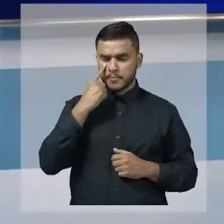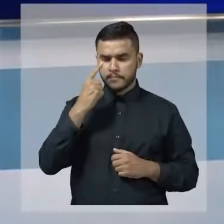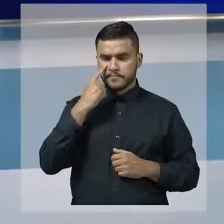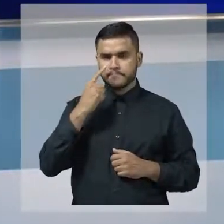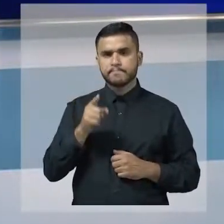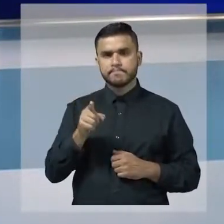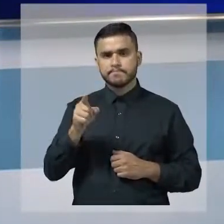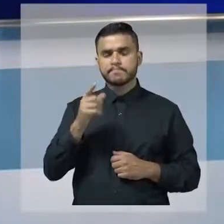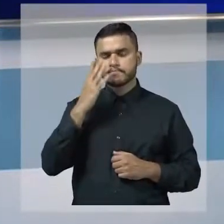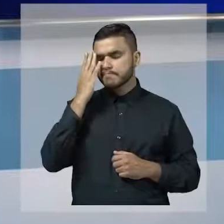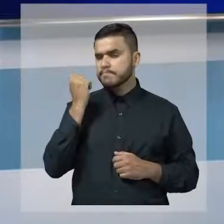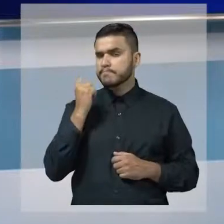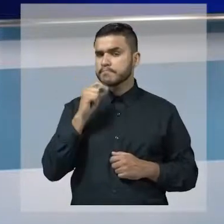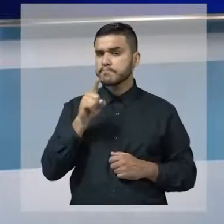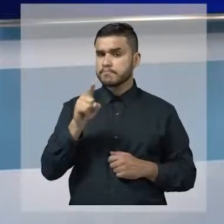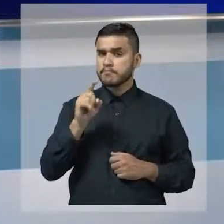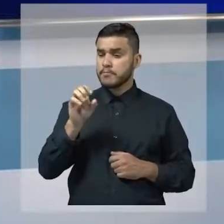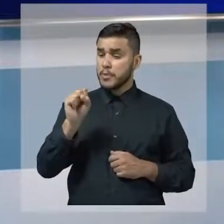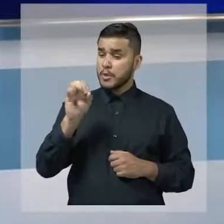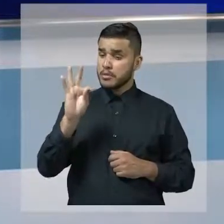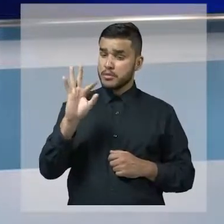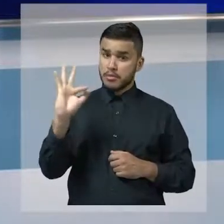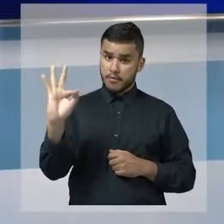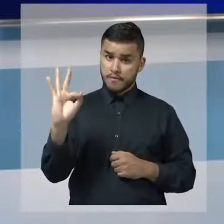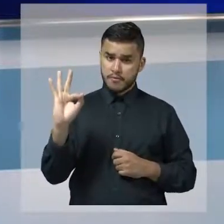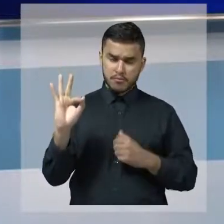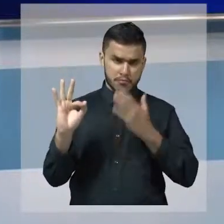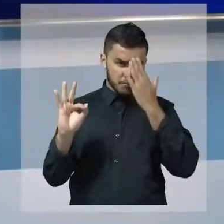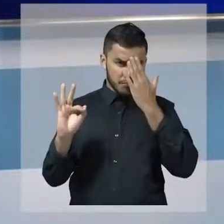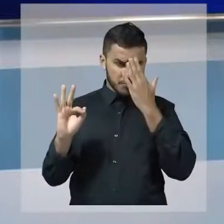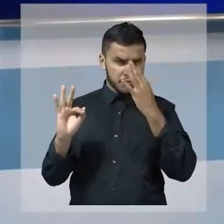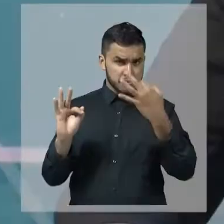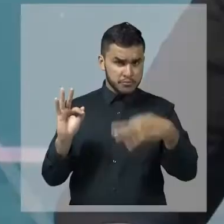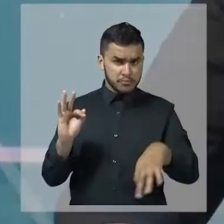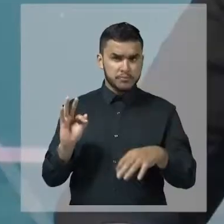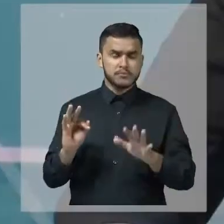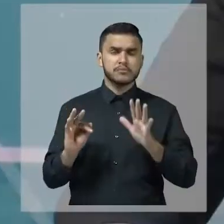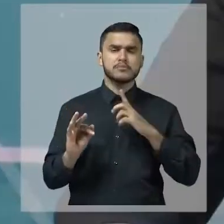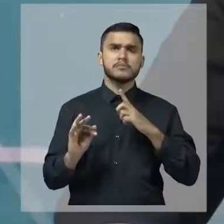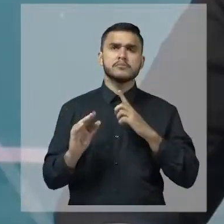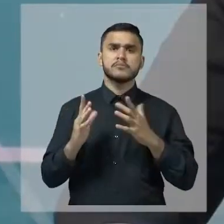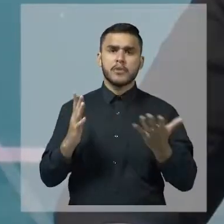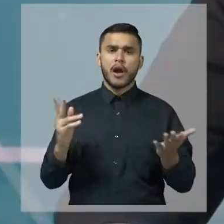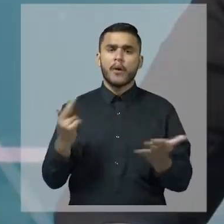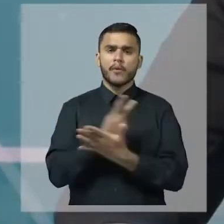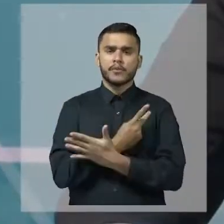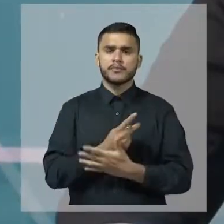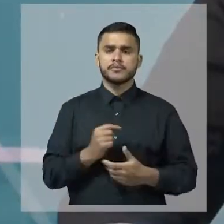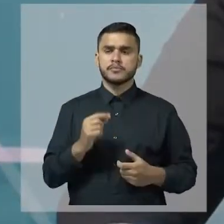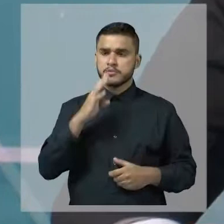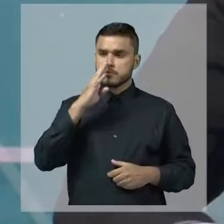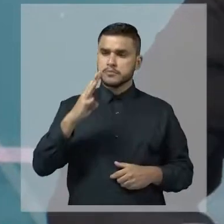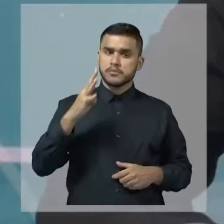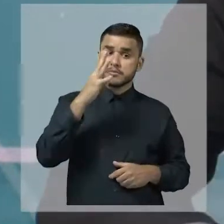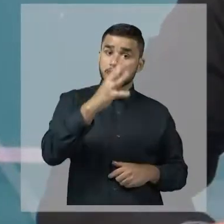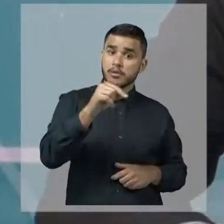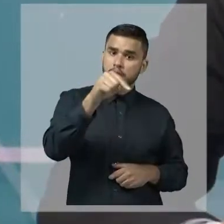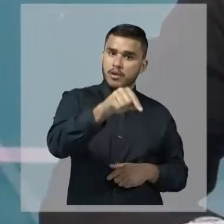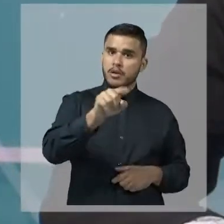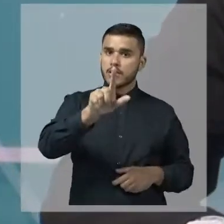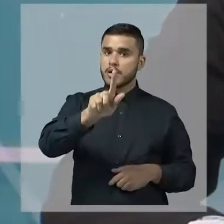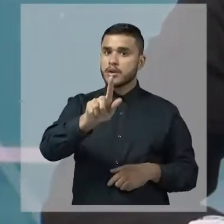coincidência, muito próximo a uma denúncia que surgiu aí nos últimos 15 dias contra o ministro Gilmar